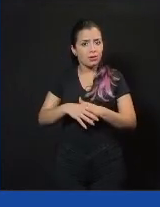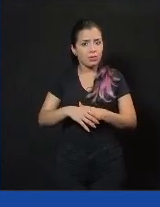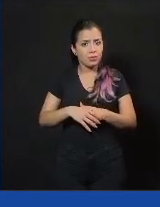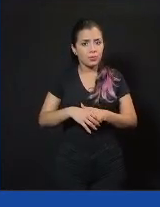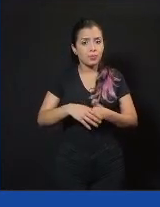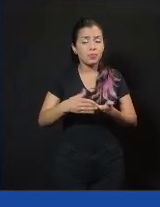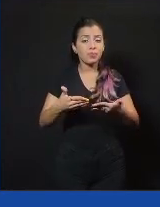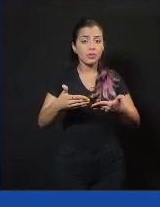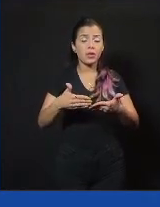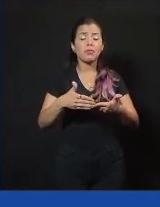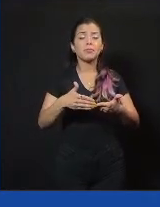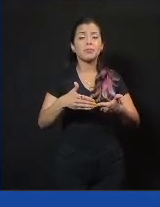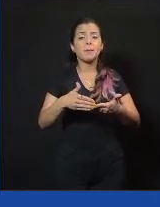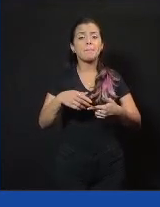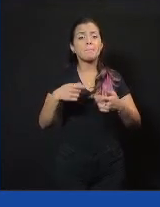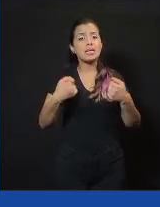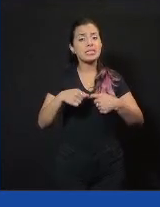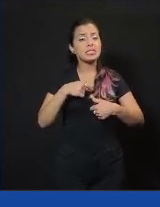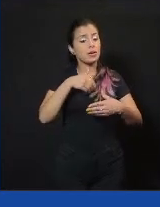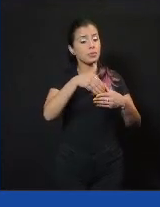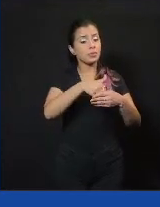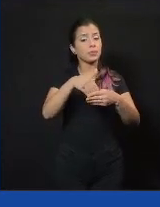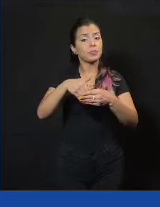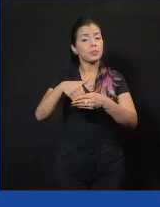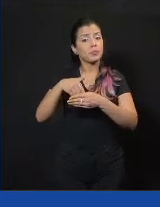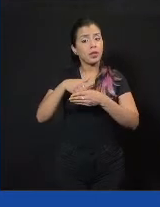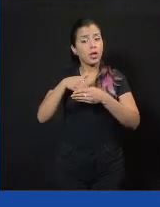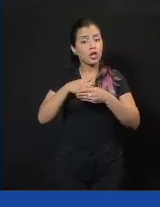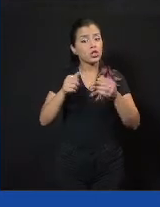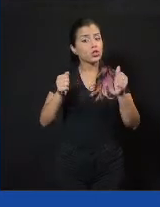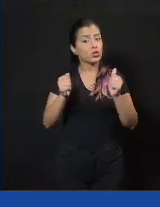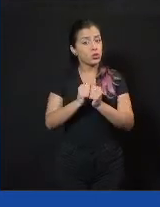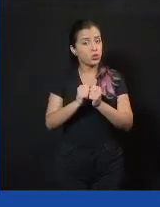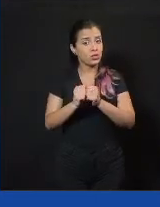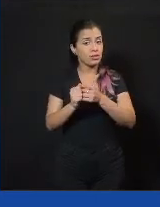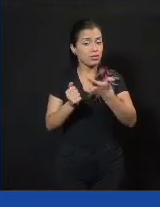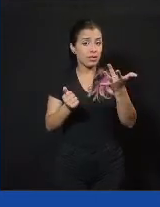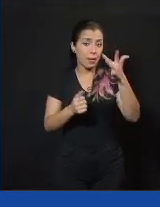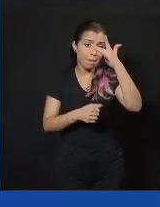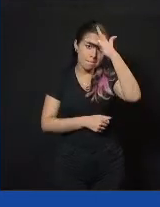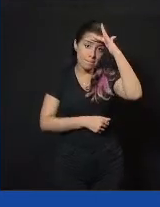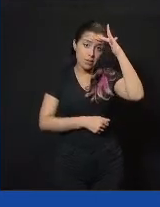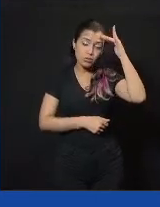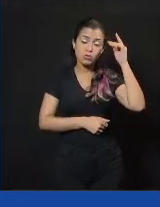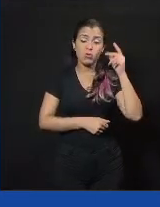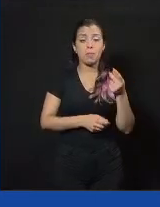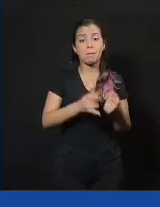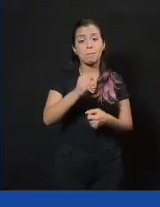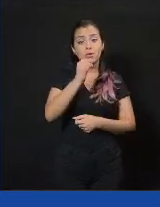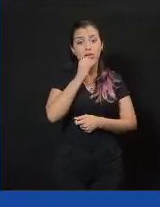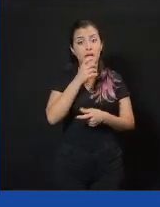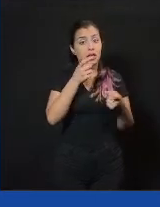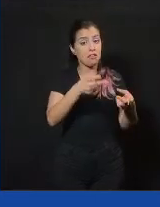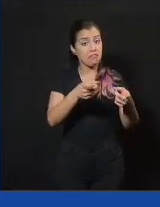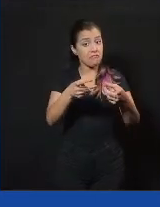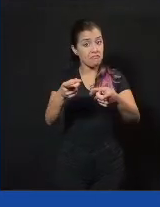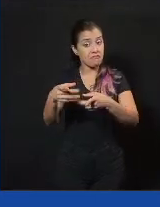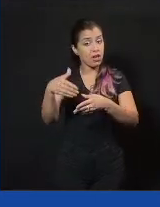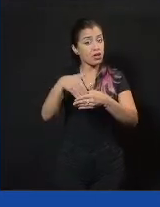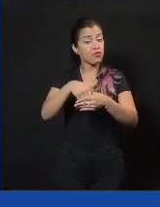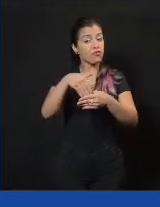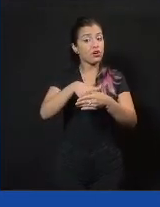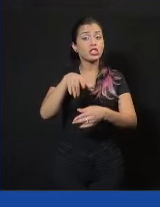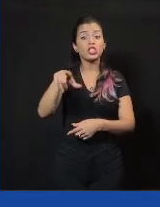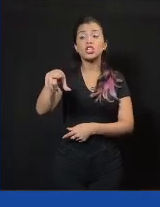junto com quem tem. Junto a isso vem a visão do eleitor que vende seu voto, que escolhe por quem tem dinheiro, e